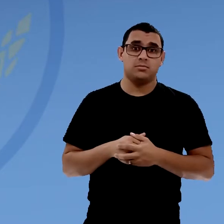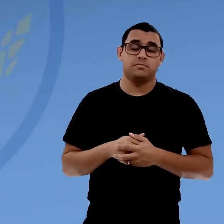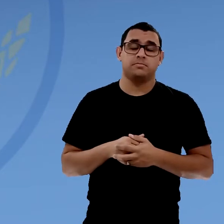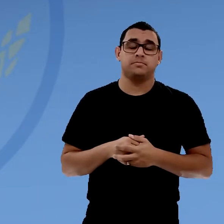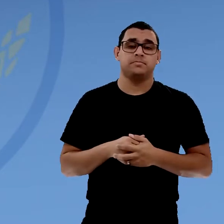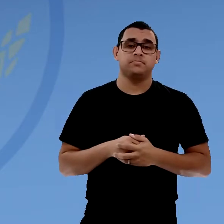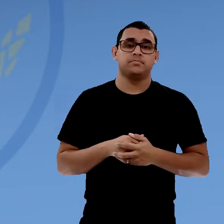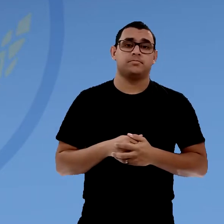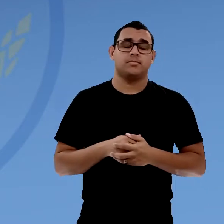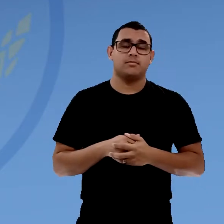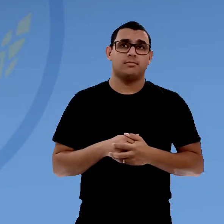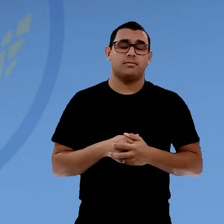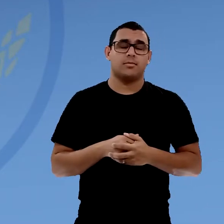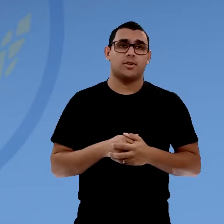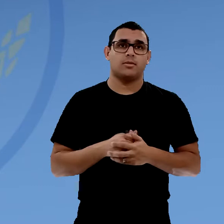Então, toda